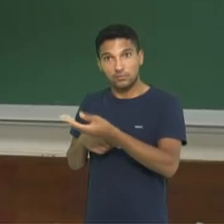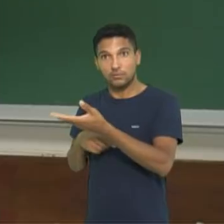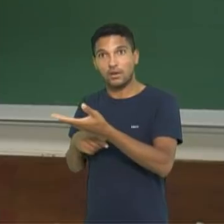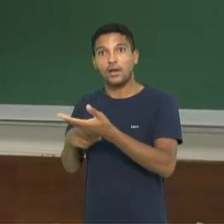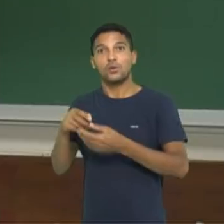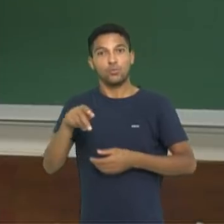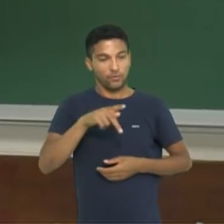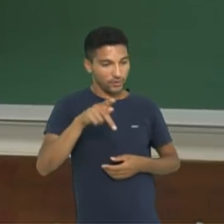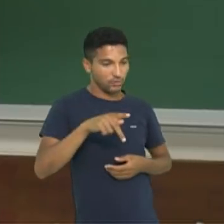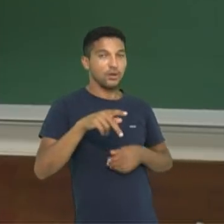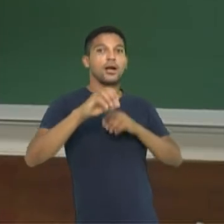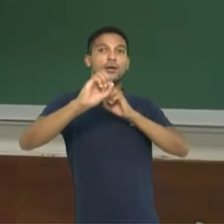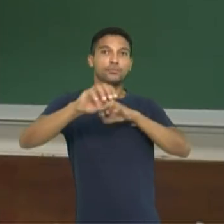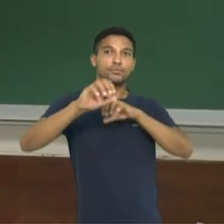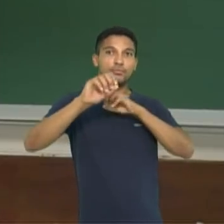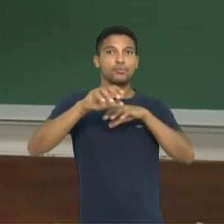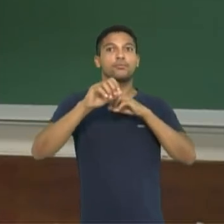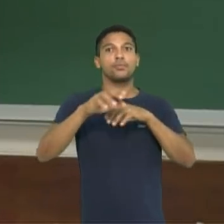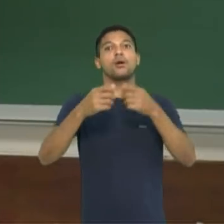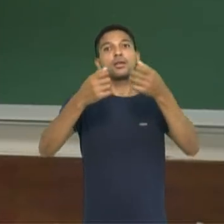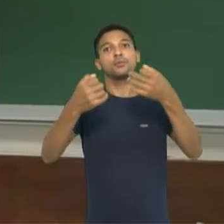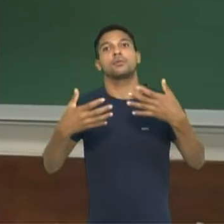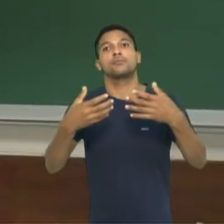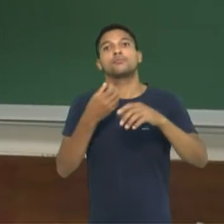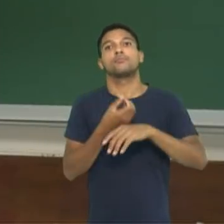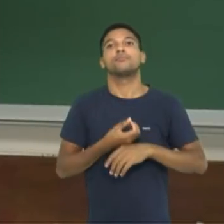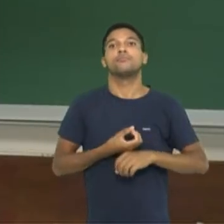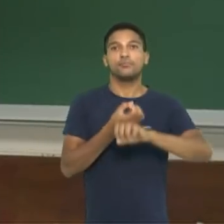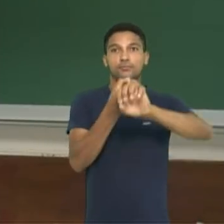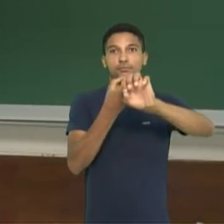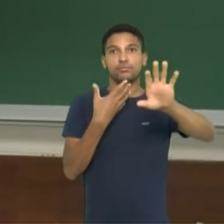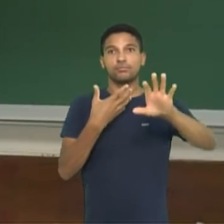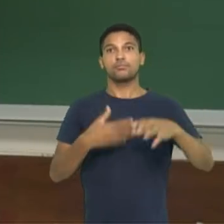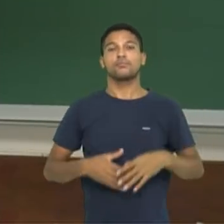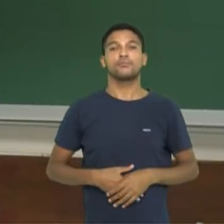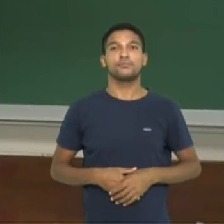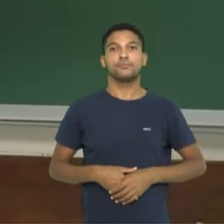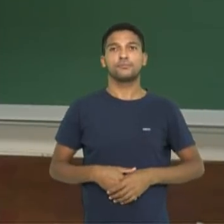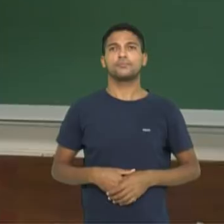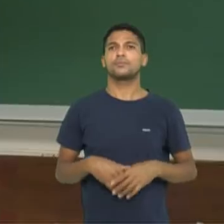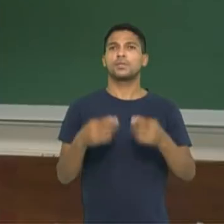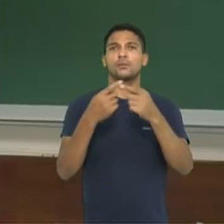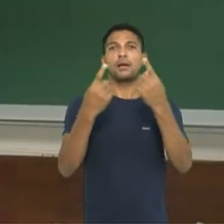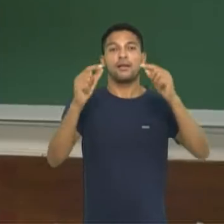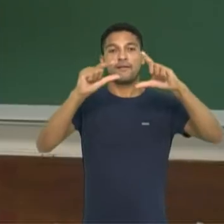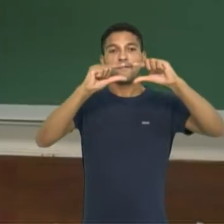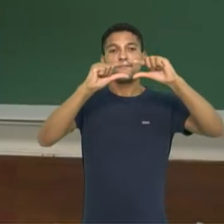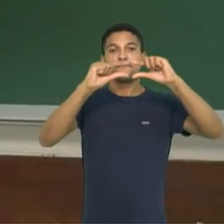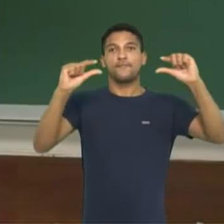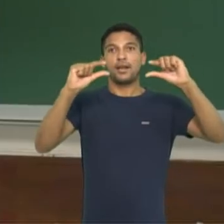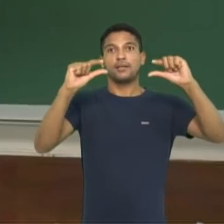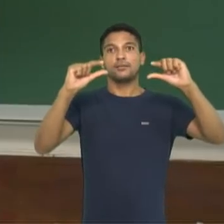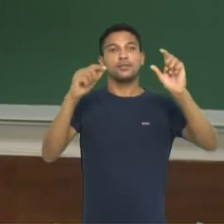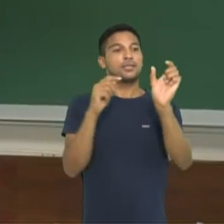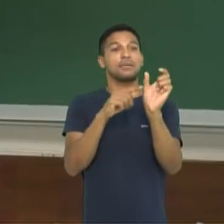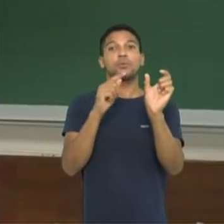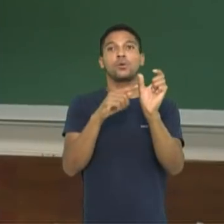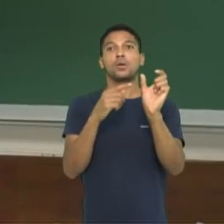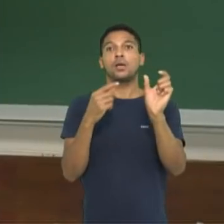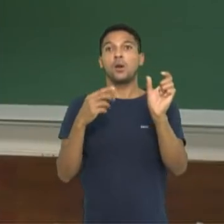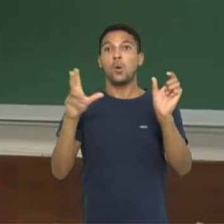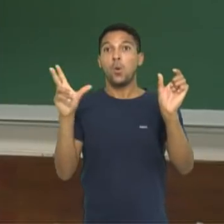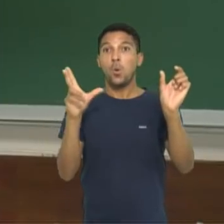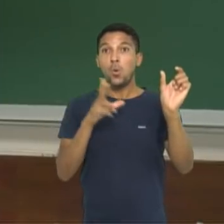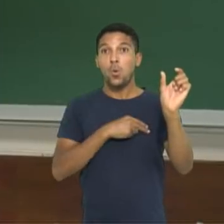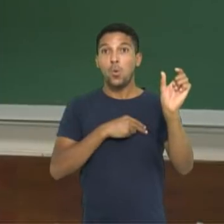é qualquer enunciado de sentido acabado. Então, se eu falo, nossa, é uma frase, ponto de exclamação.